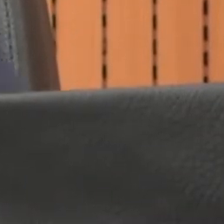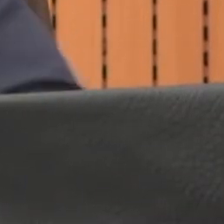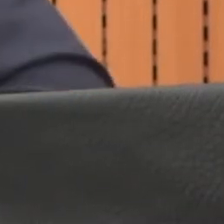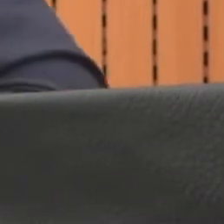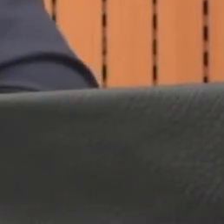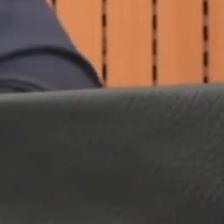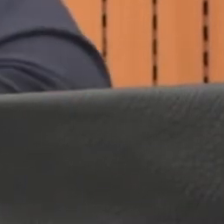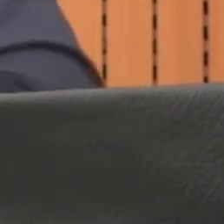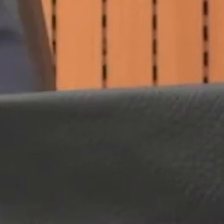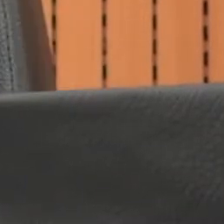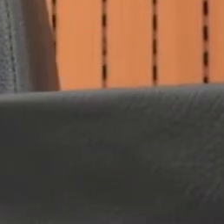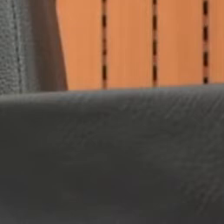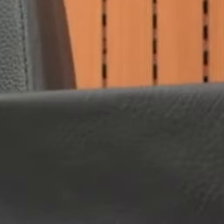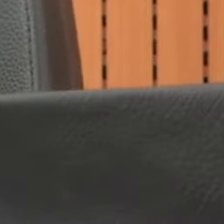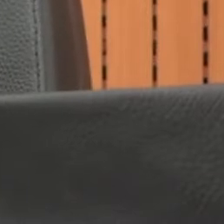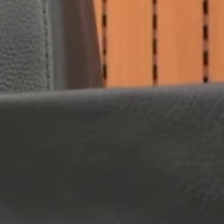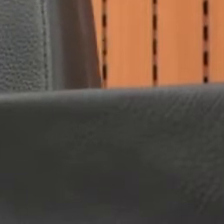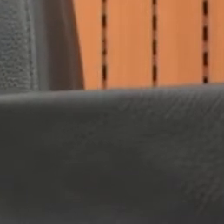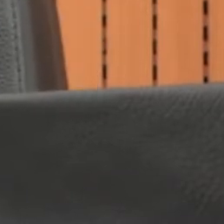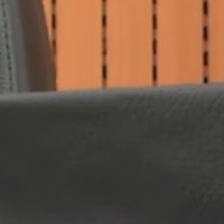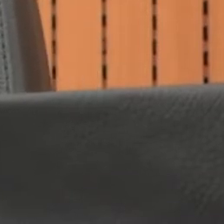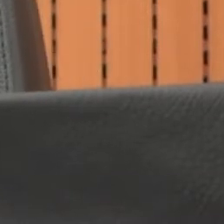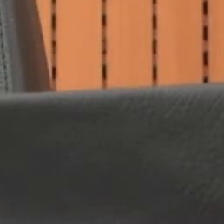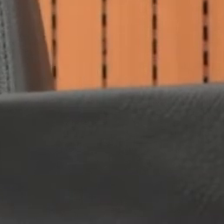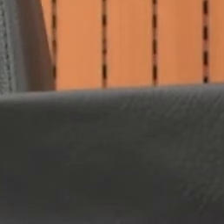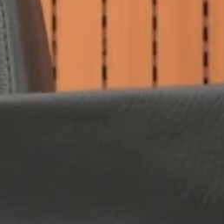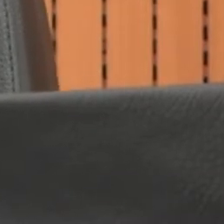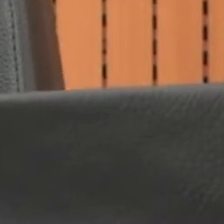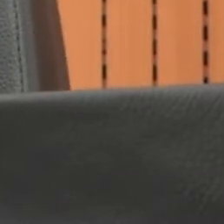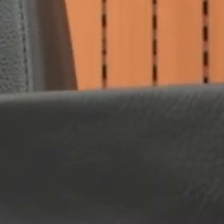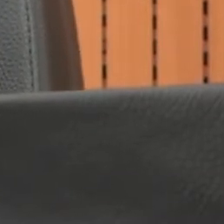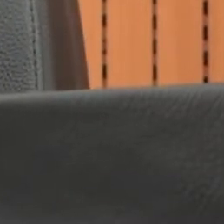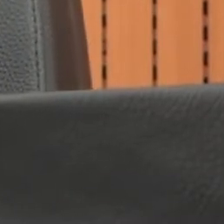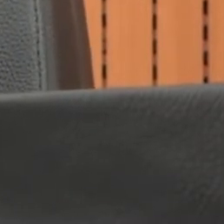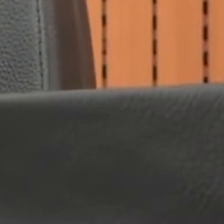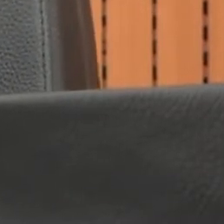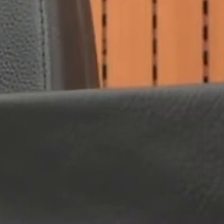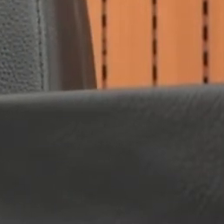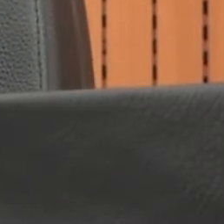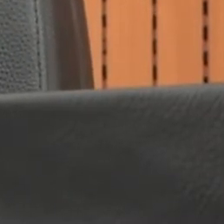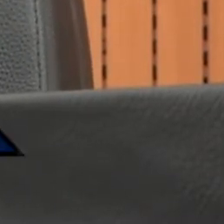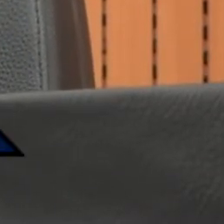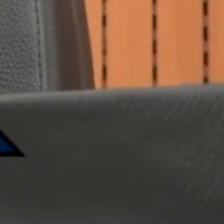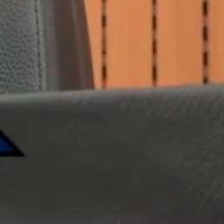gente, vereadora Guida, acho que dos demais que passaram por aqui também.